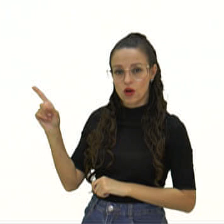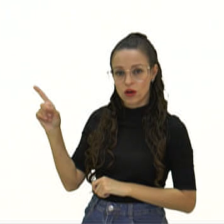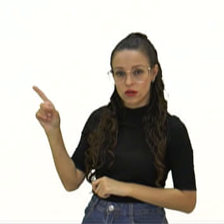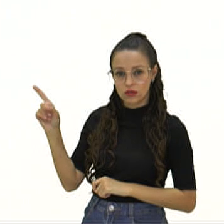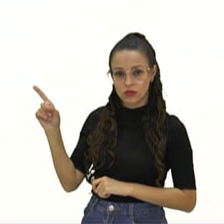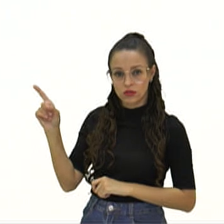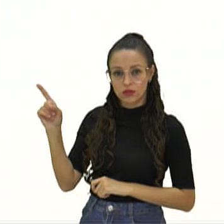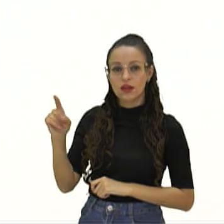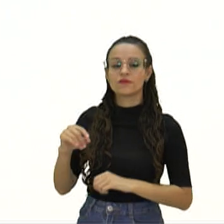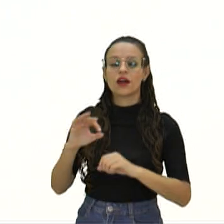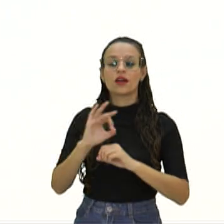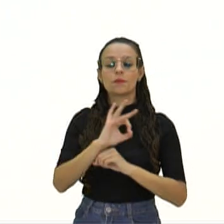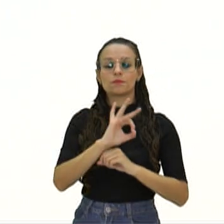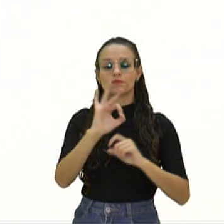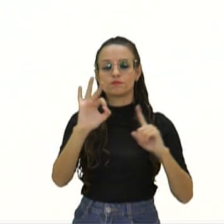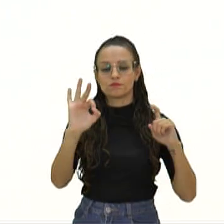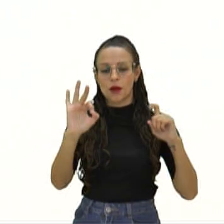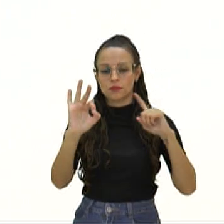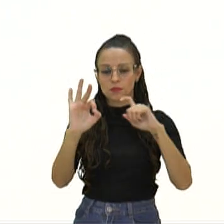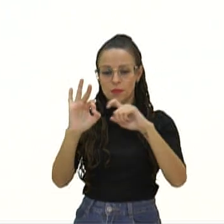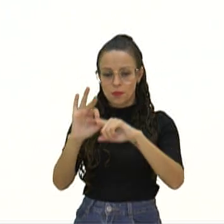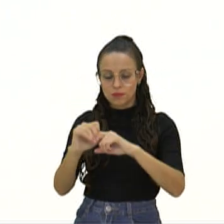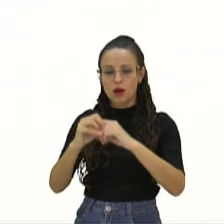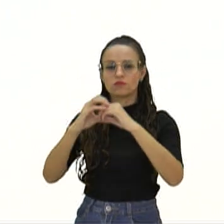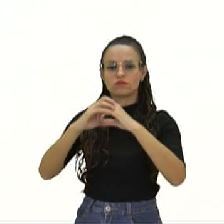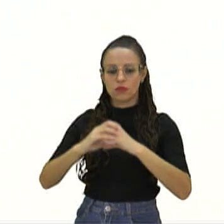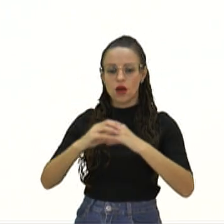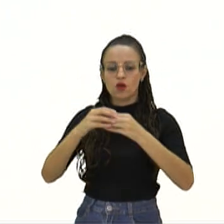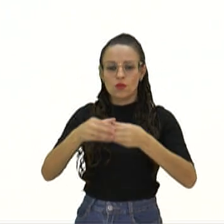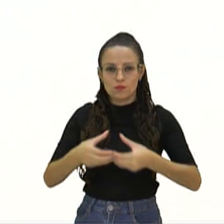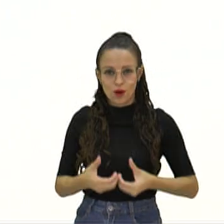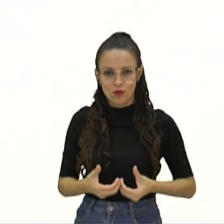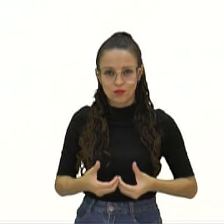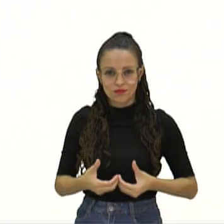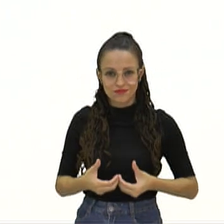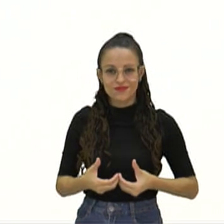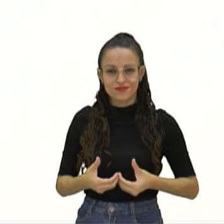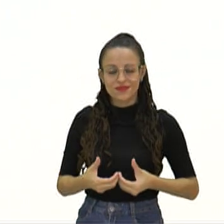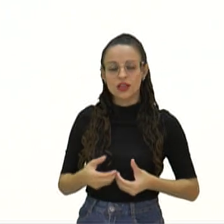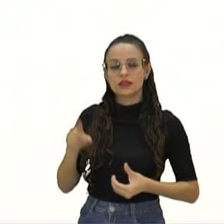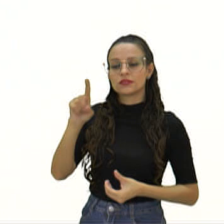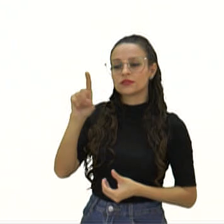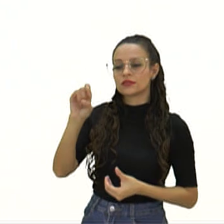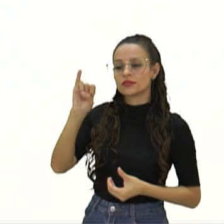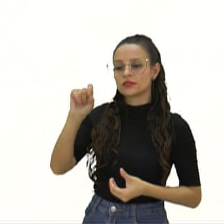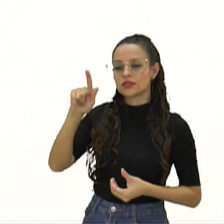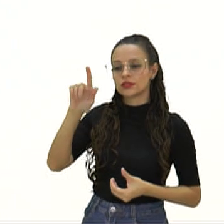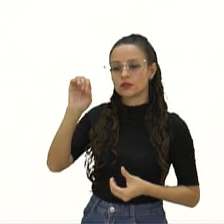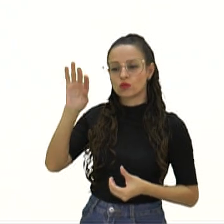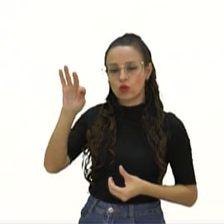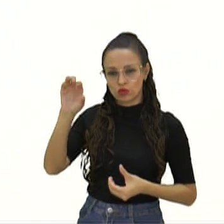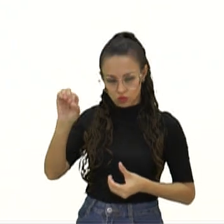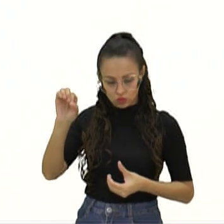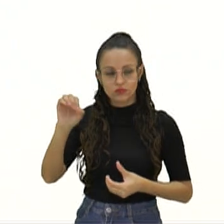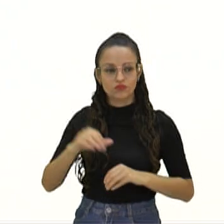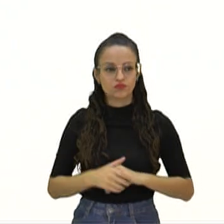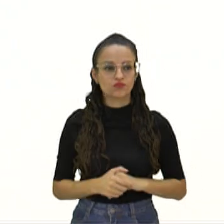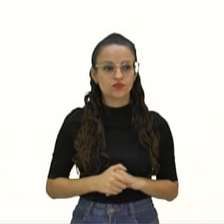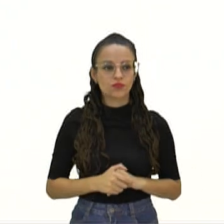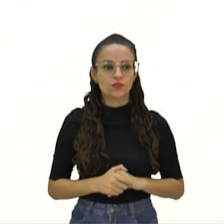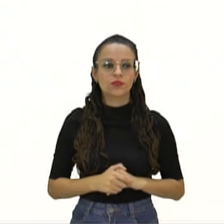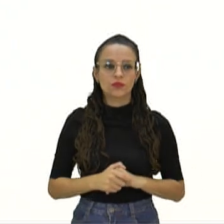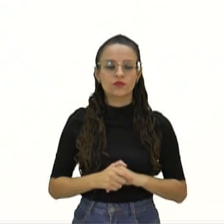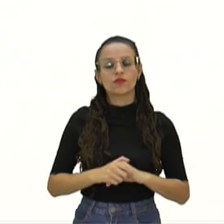chamada célula-ovo ou zigoto. Aí ele vai passar por aqueles processos, né, de segmentação, as clivagens em si, né? E